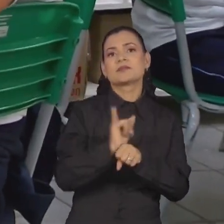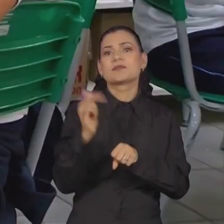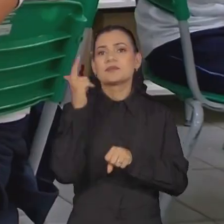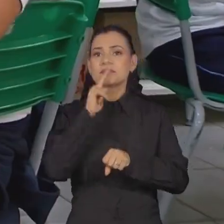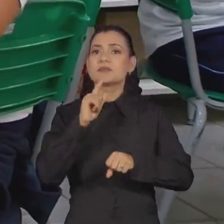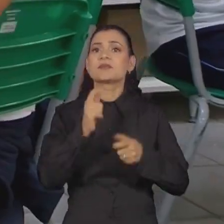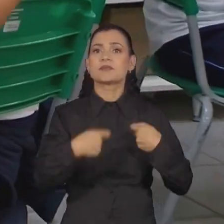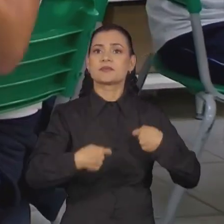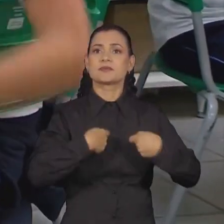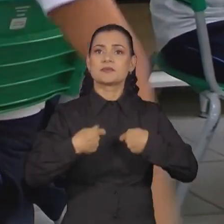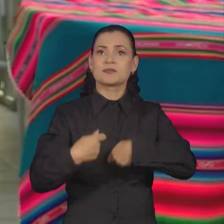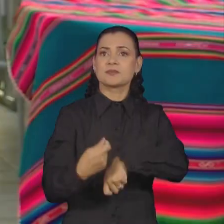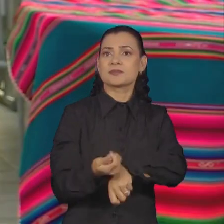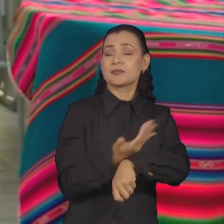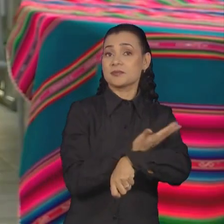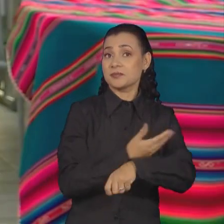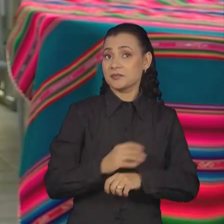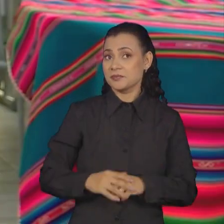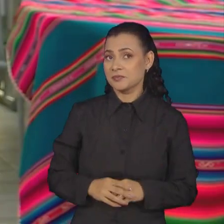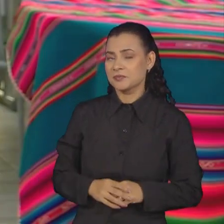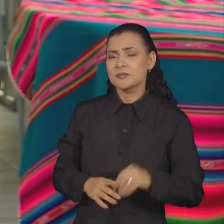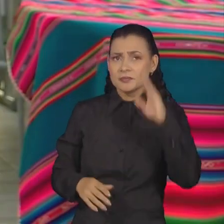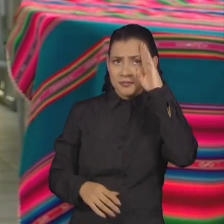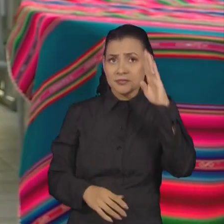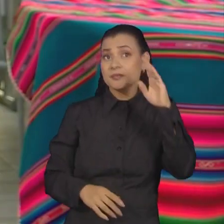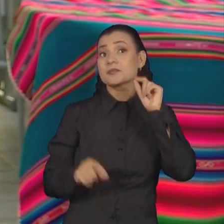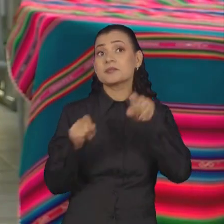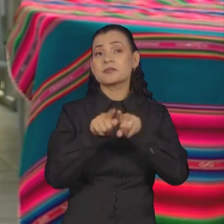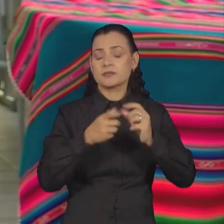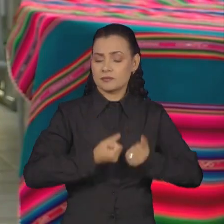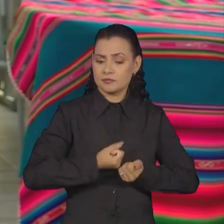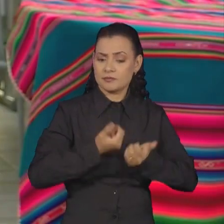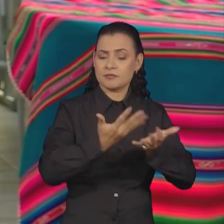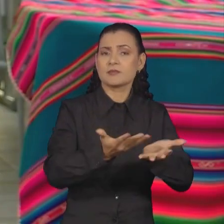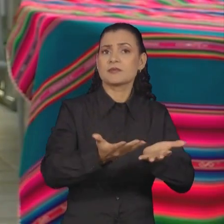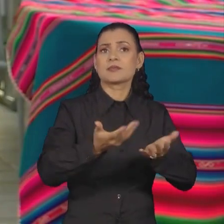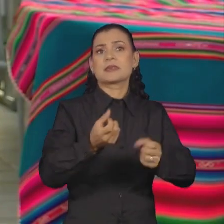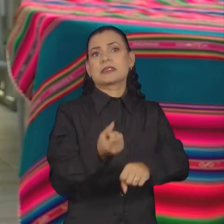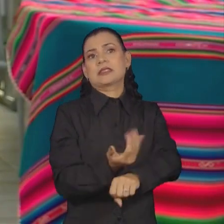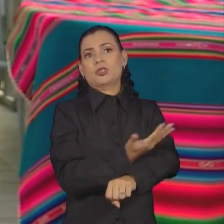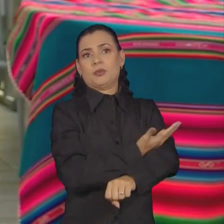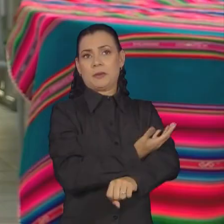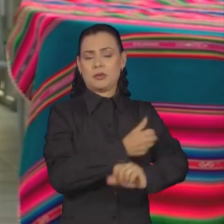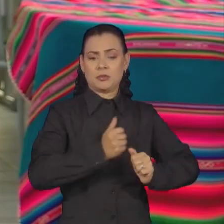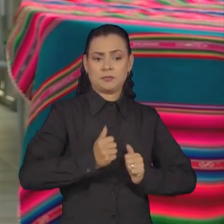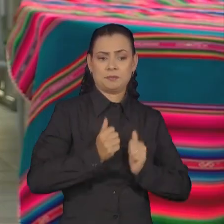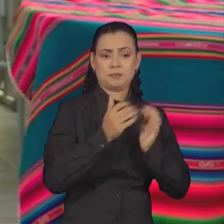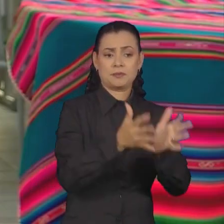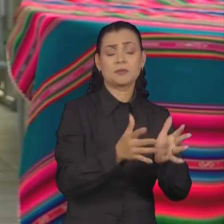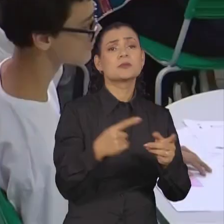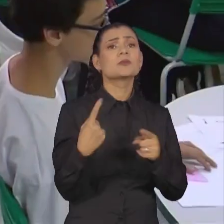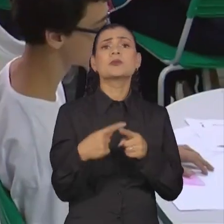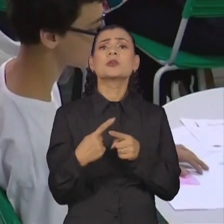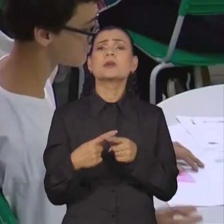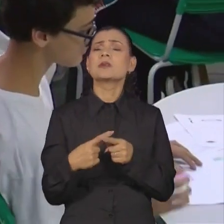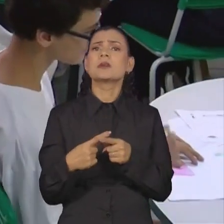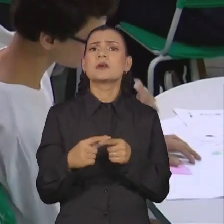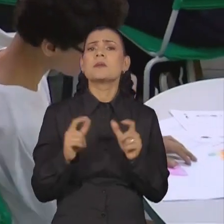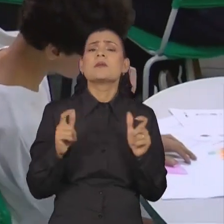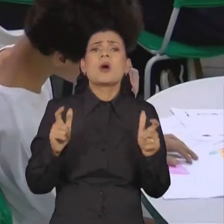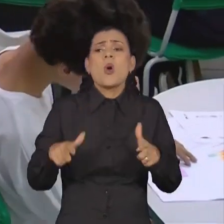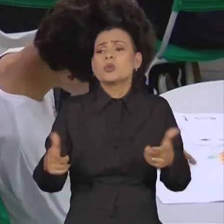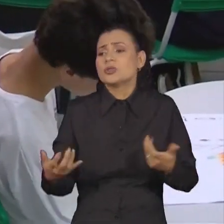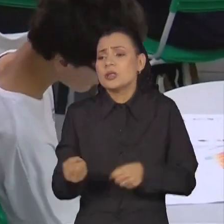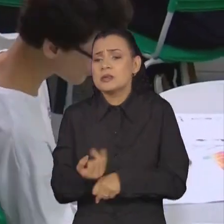autorregulação emocional. Principalmente na questão de expressar os sentimentos. né? Porque assim, para onde vão os sentimentos,